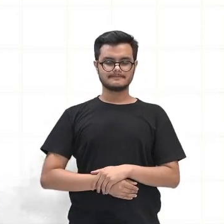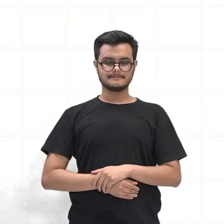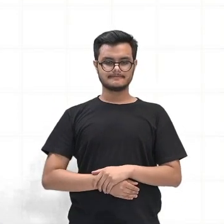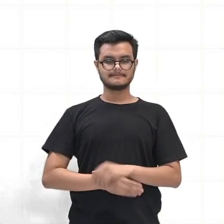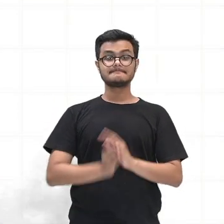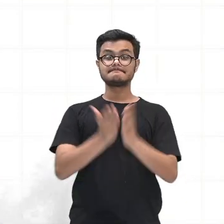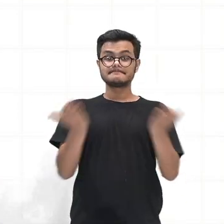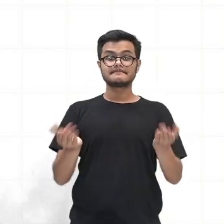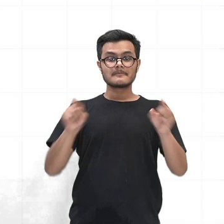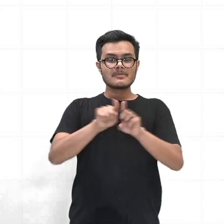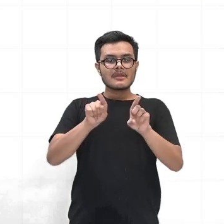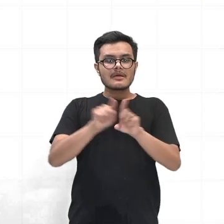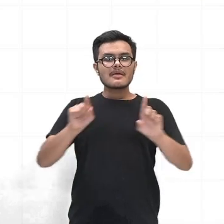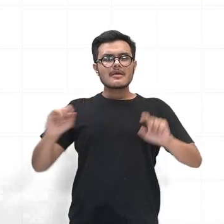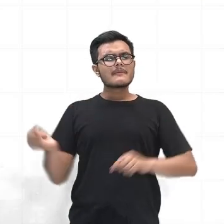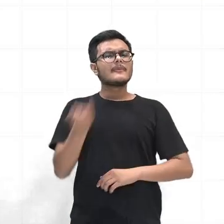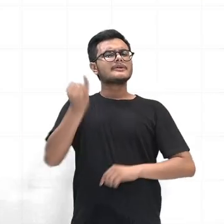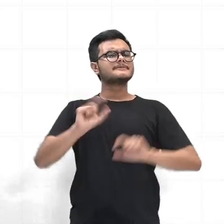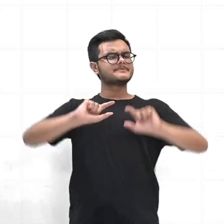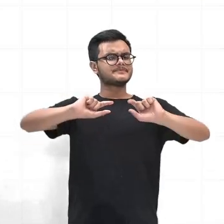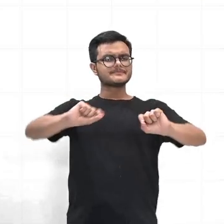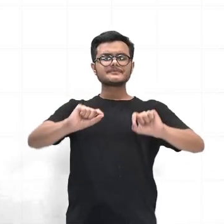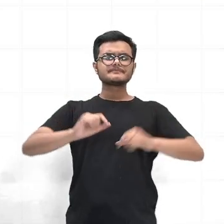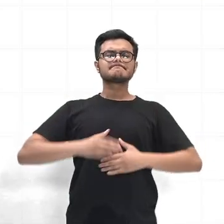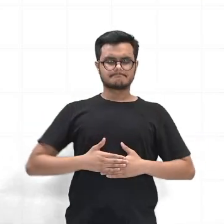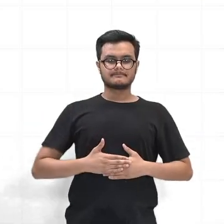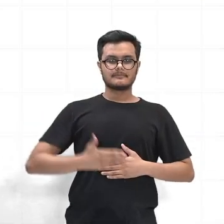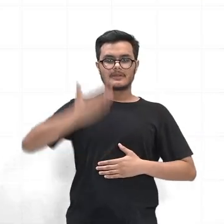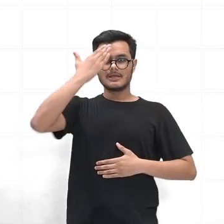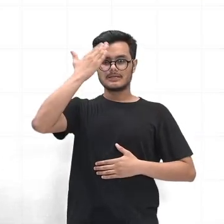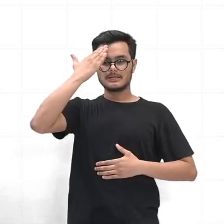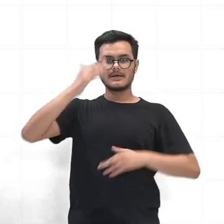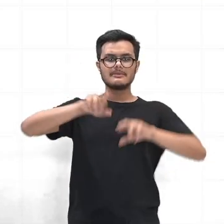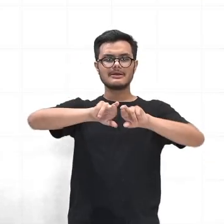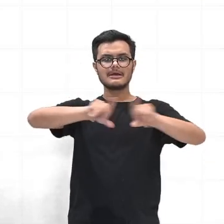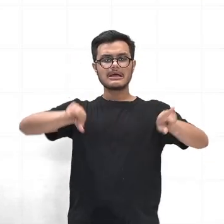é importante a gente notar que essa diversidade era